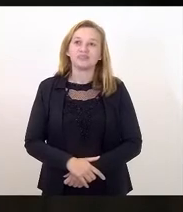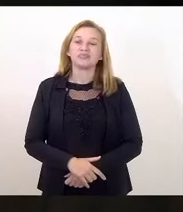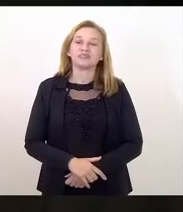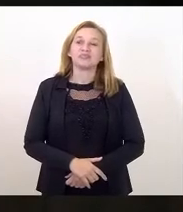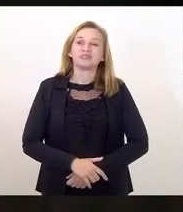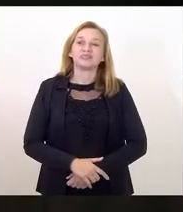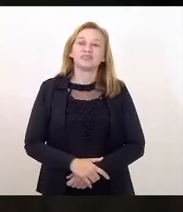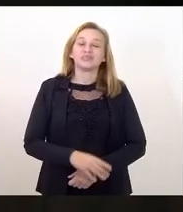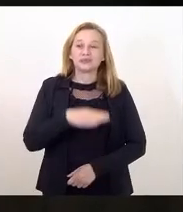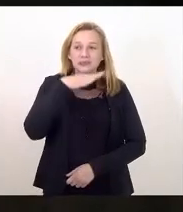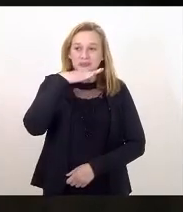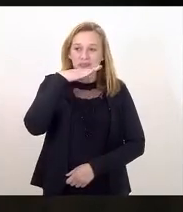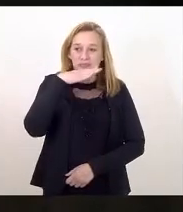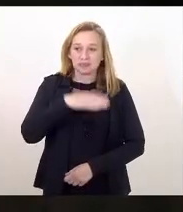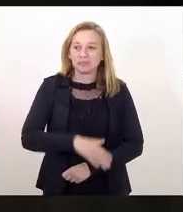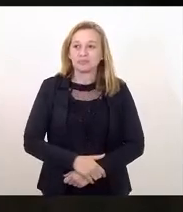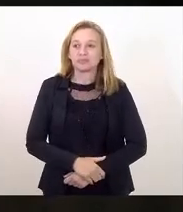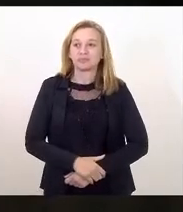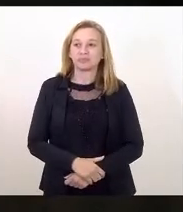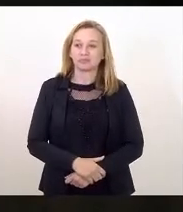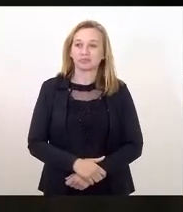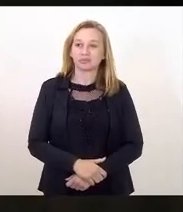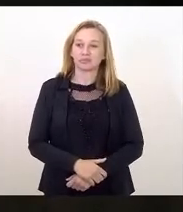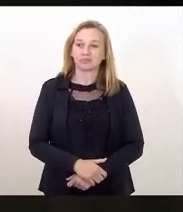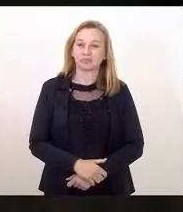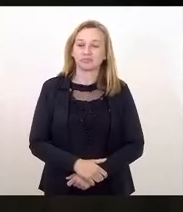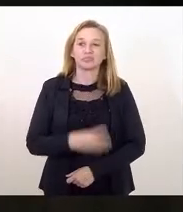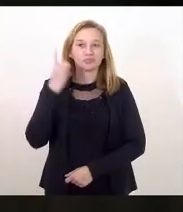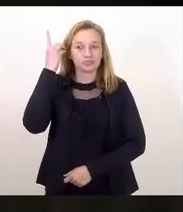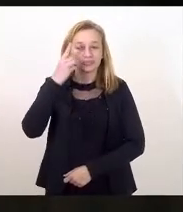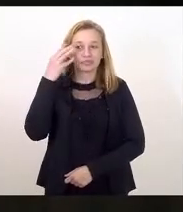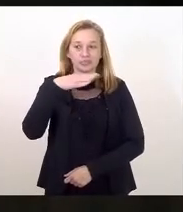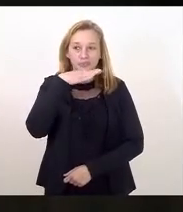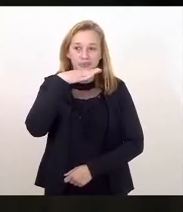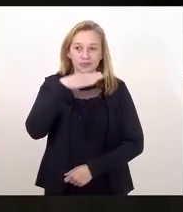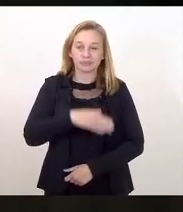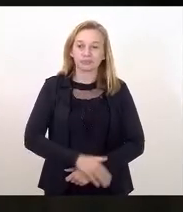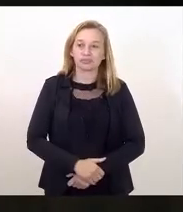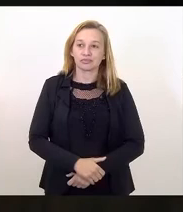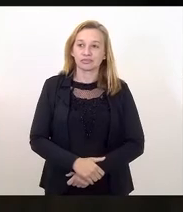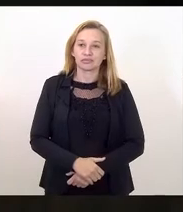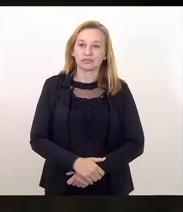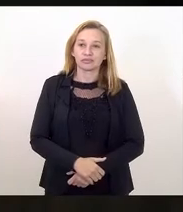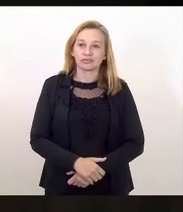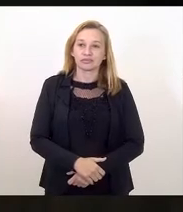Deputado Chiquinho da Mangueira. Deputado Chiquinho da Mangueira.